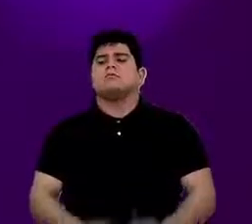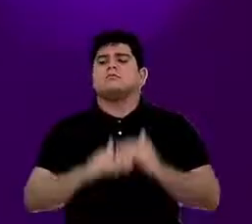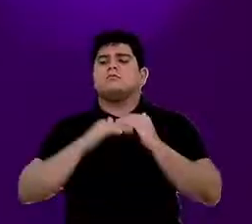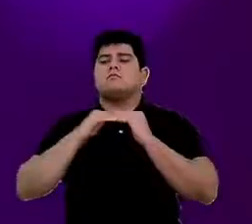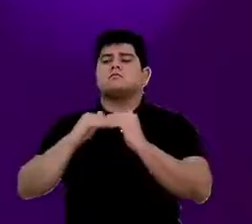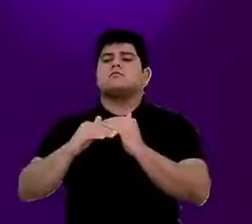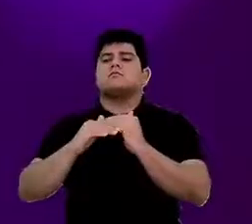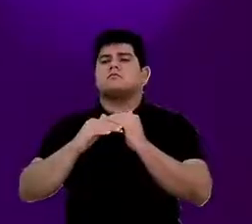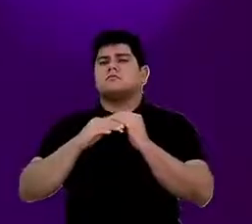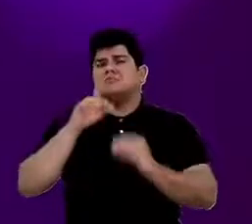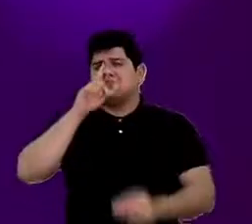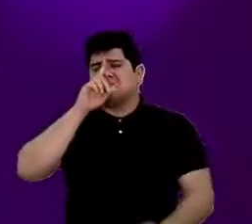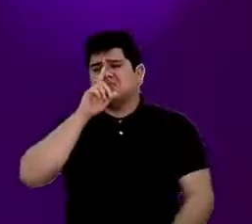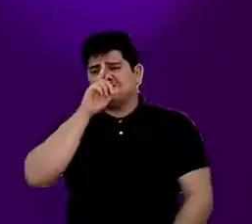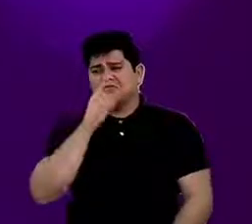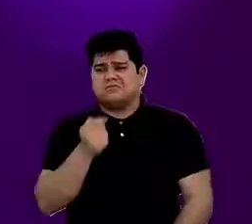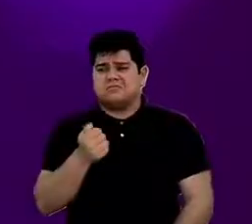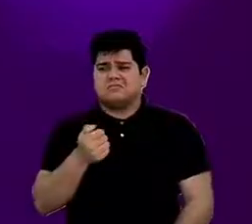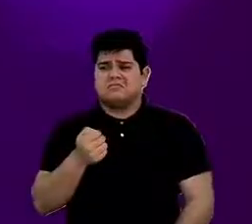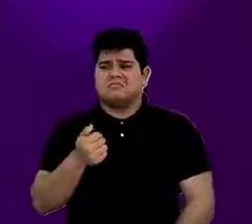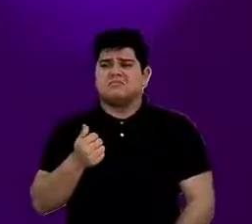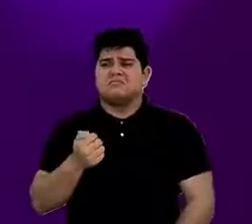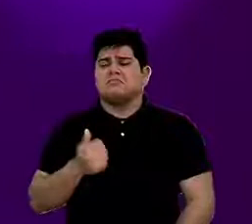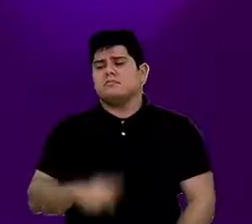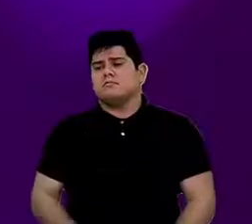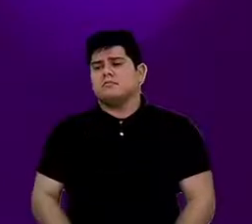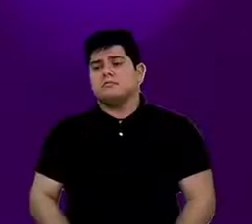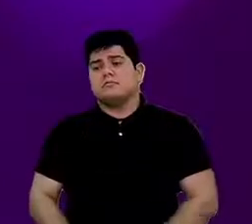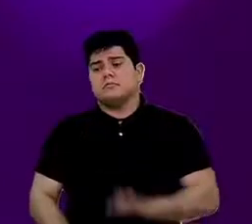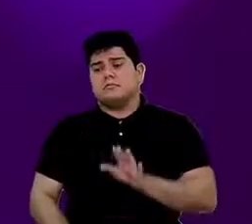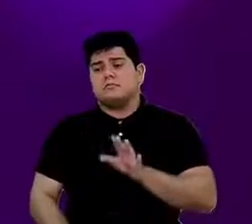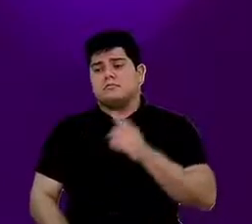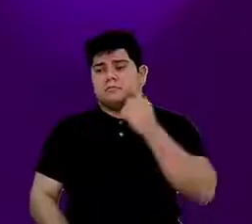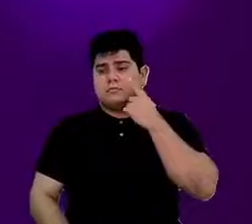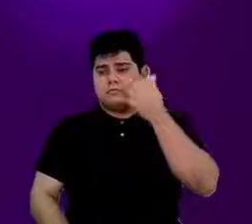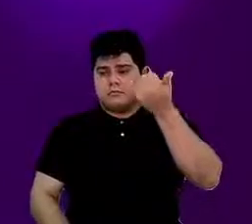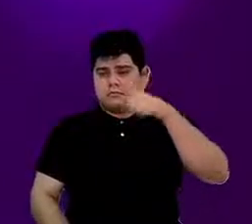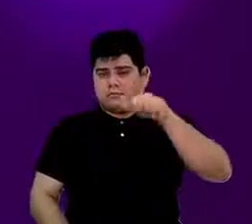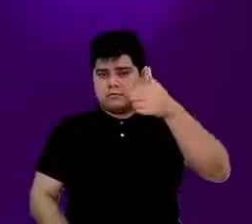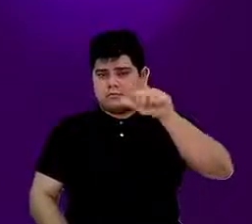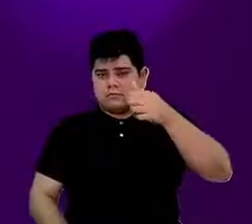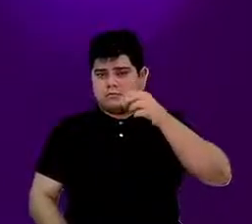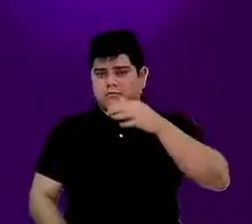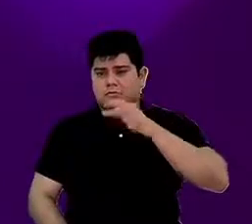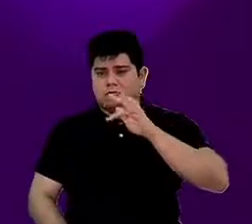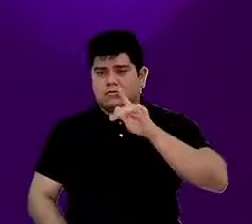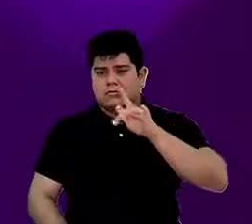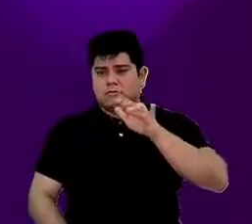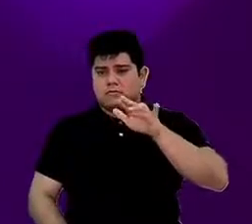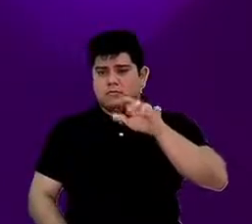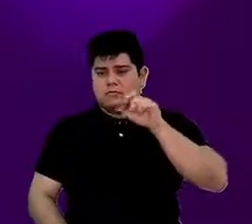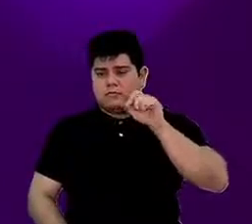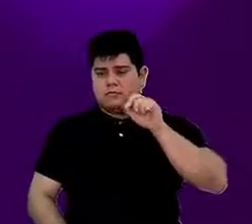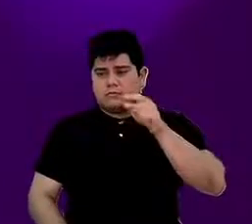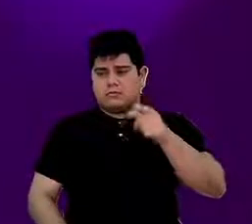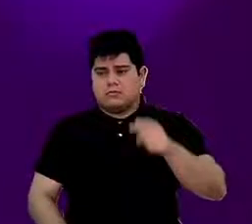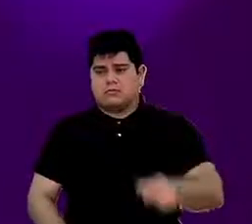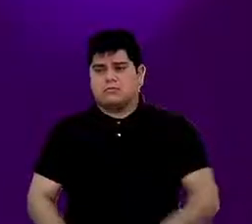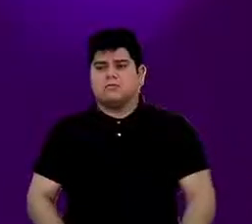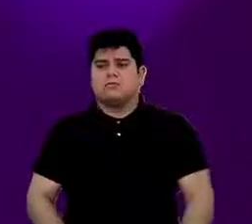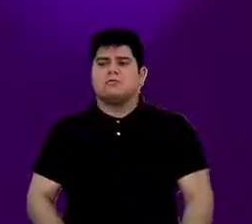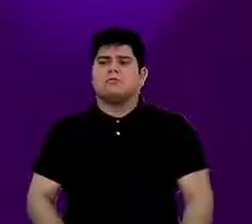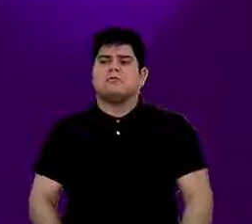baixo risco, uma isquemia restrita, Porém, quando a gente avalia a reserva de fluxo, e essa é a capacidade